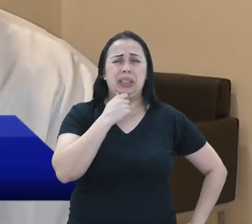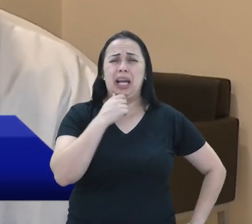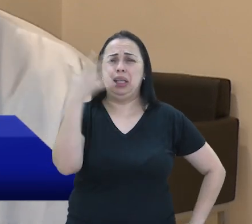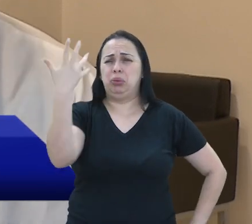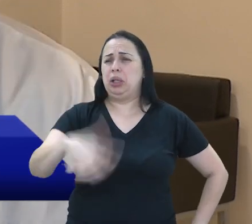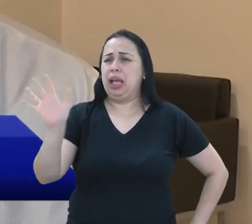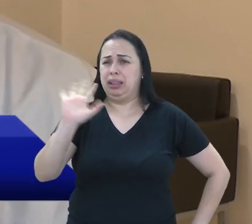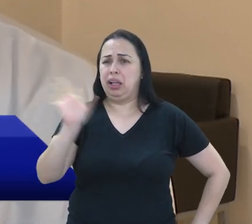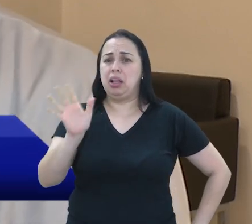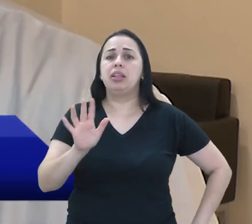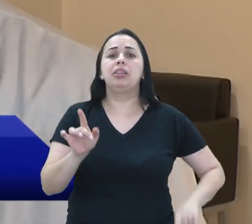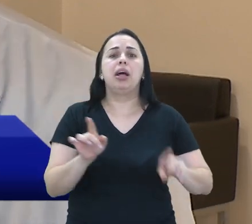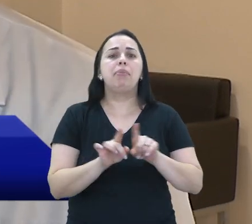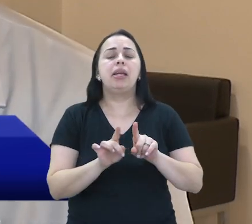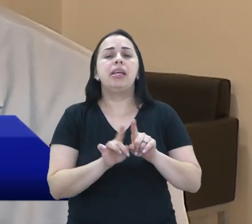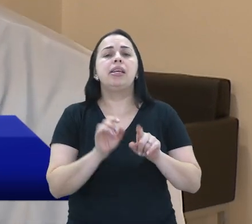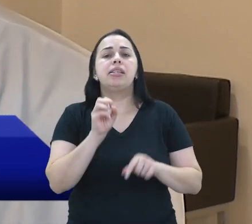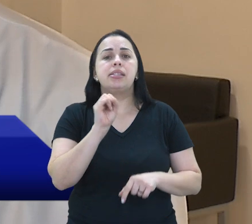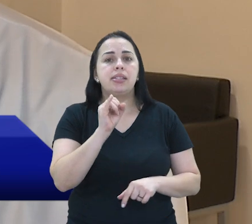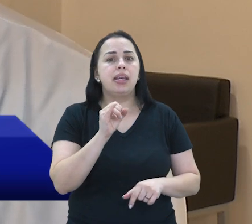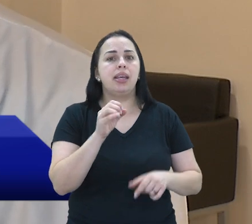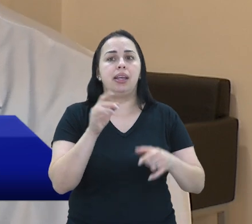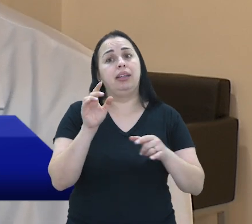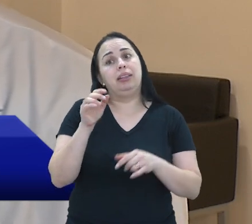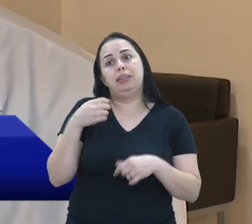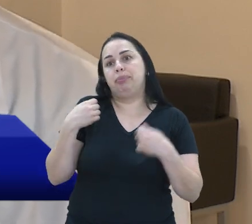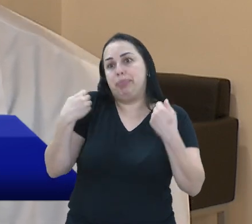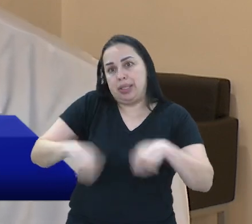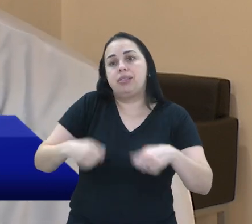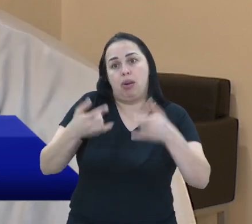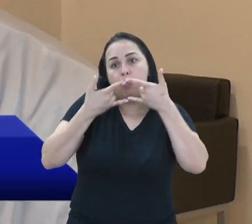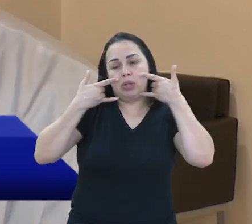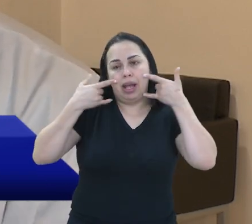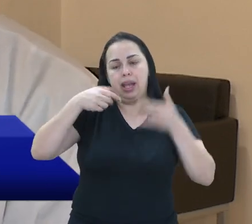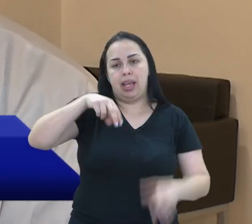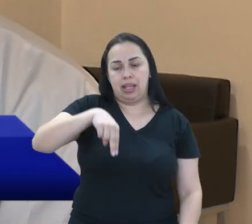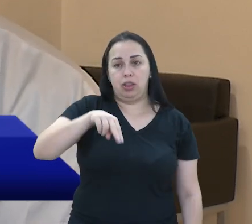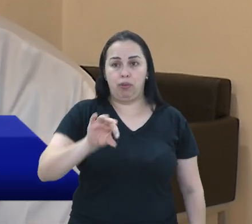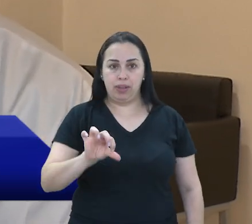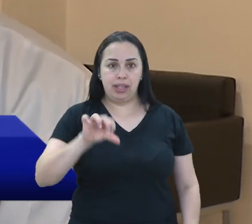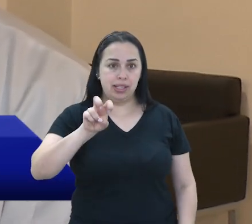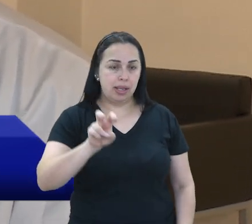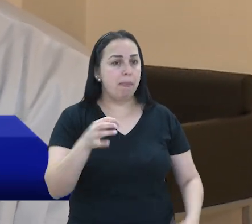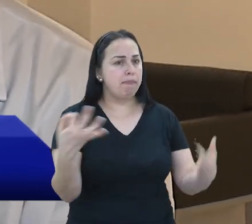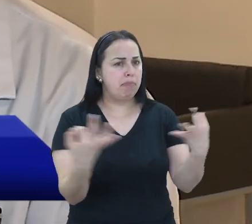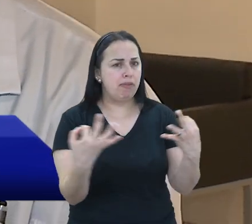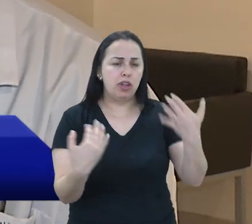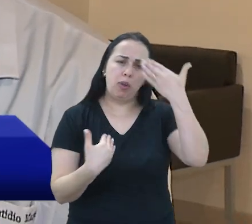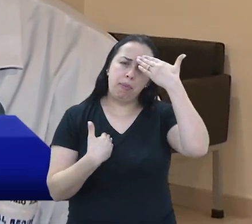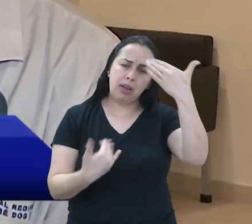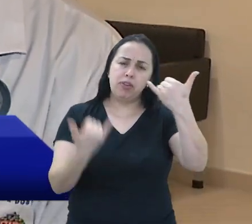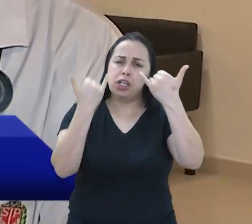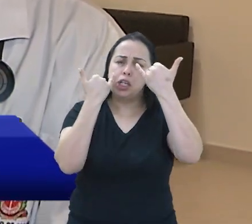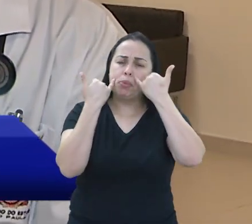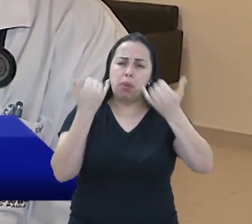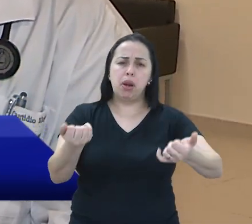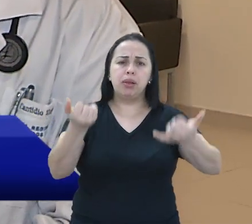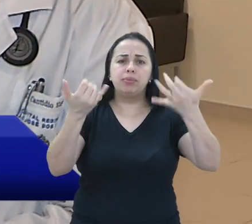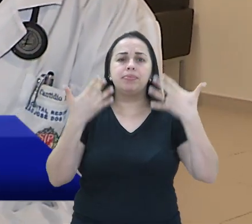evitar se expor. E, se não tiver jeito, usar máscara N95. Perfeito, muito obrigado, doutor,